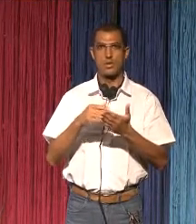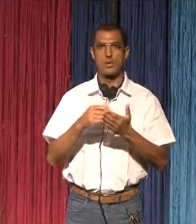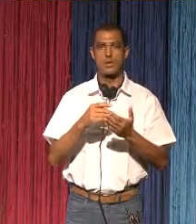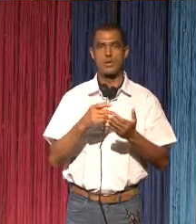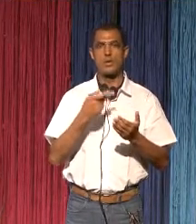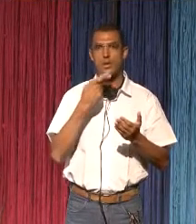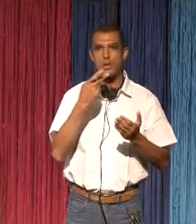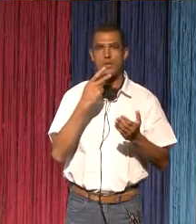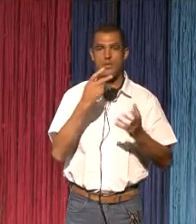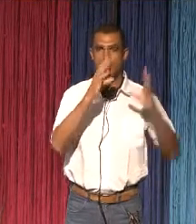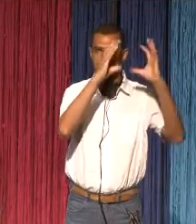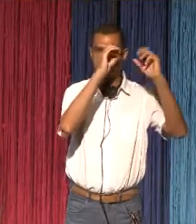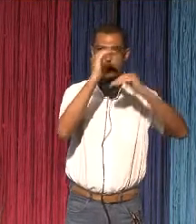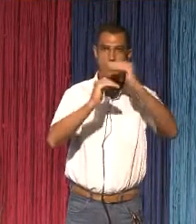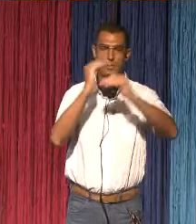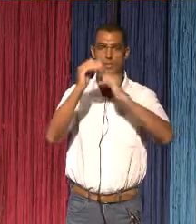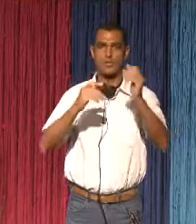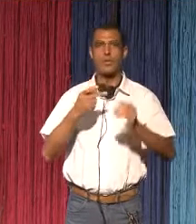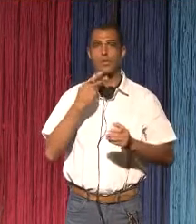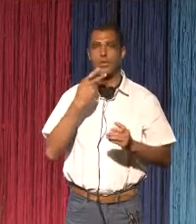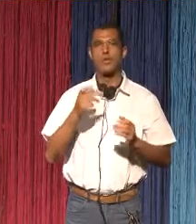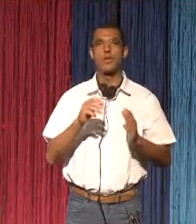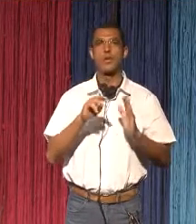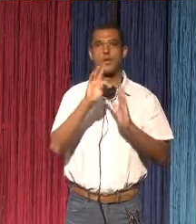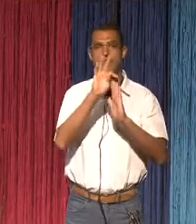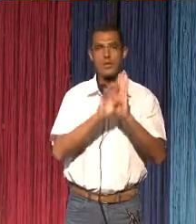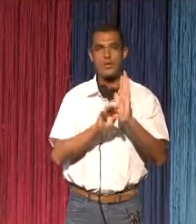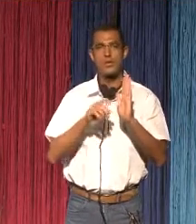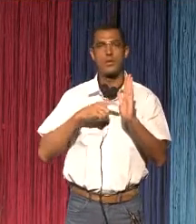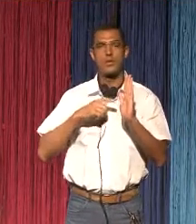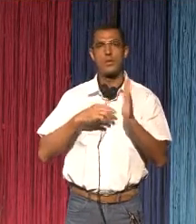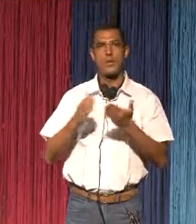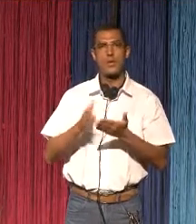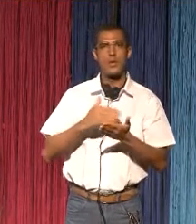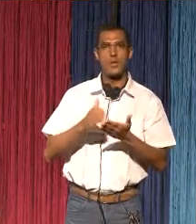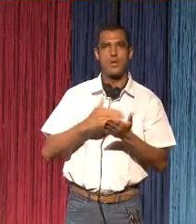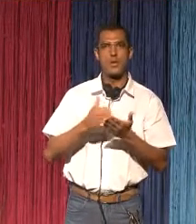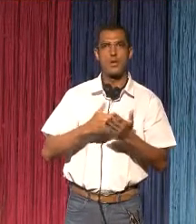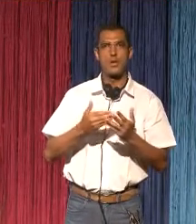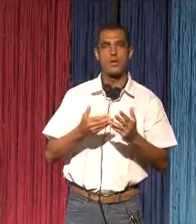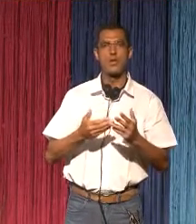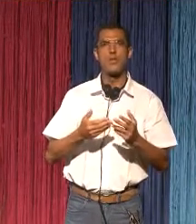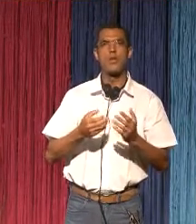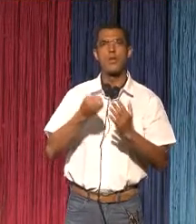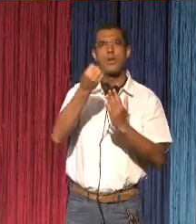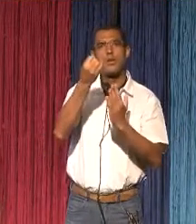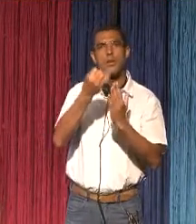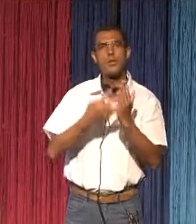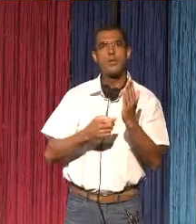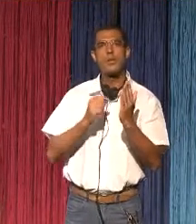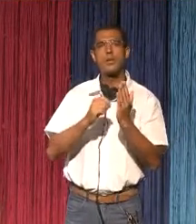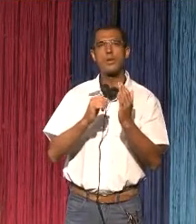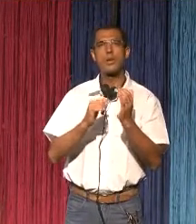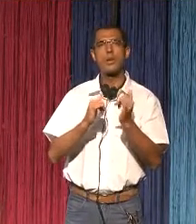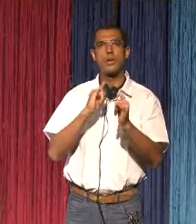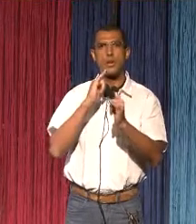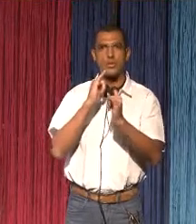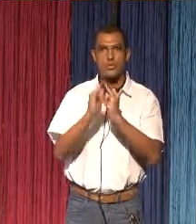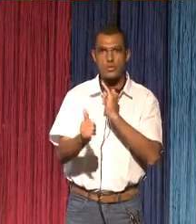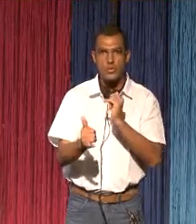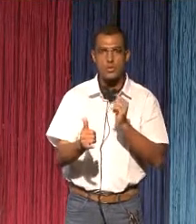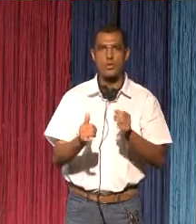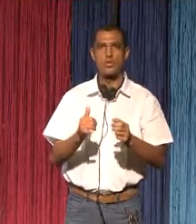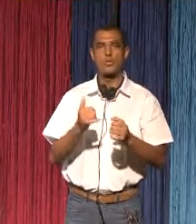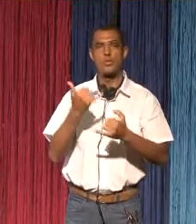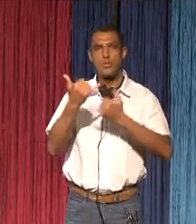e da Afetividade na Criança, em que metade do livro ele fala sobre os jogos num contexto onde ele propõe a teoria